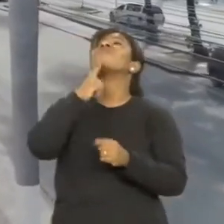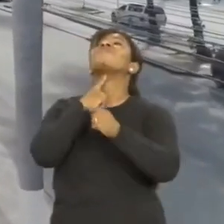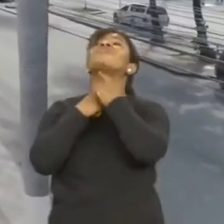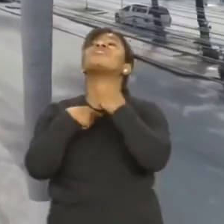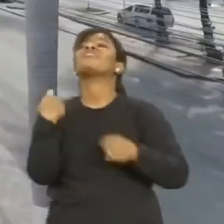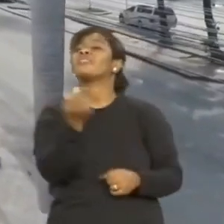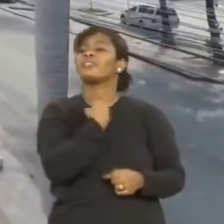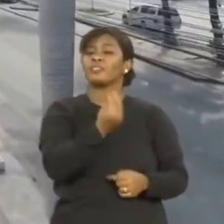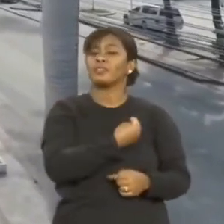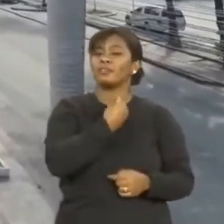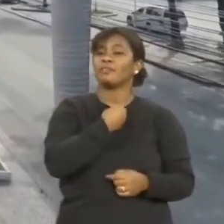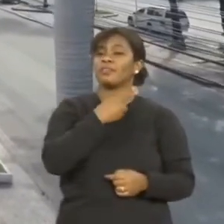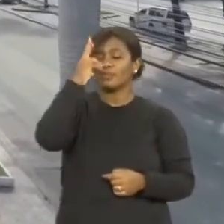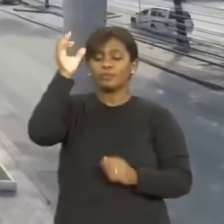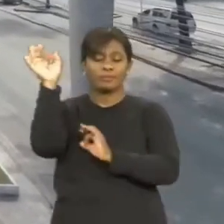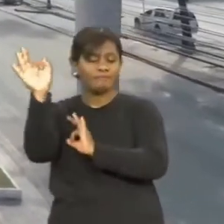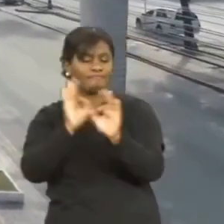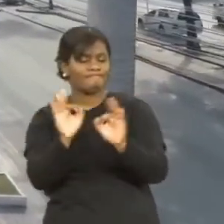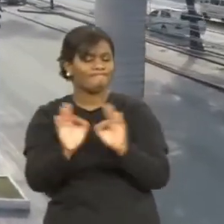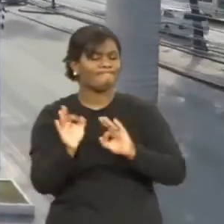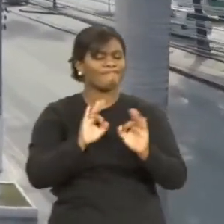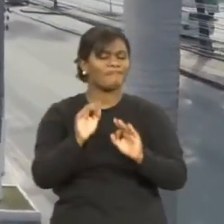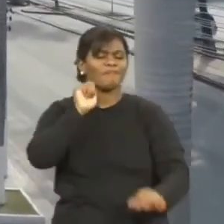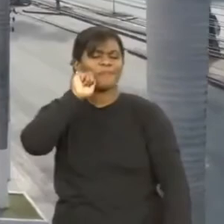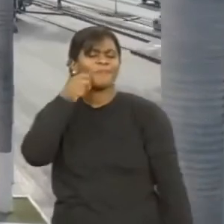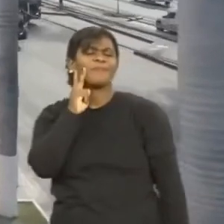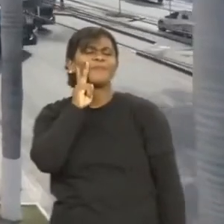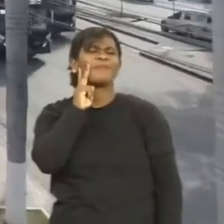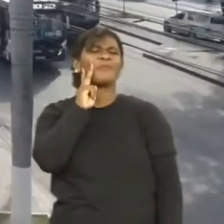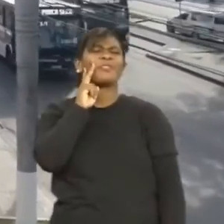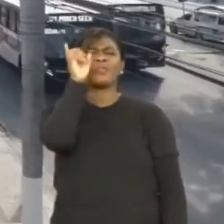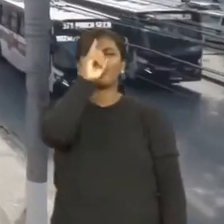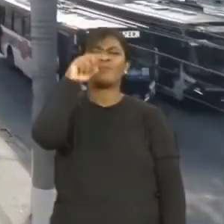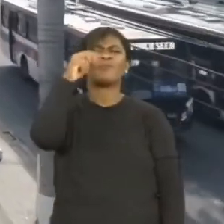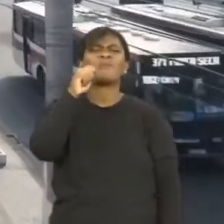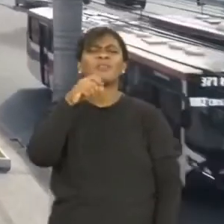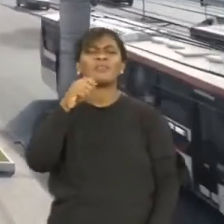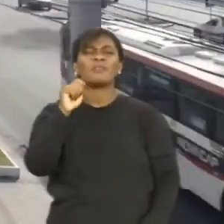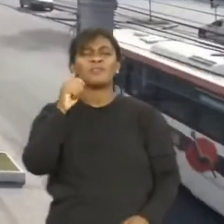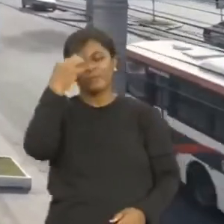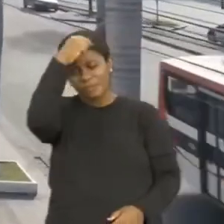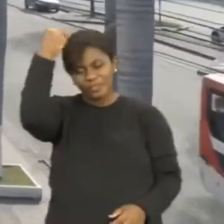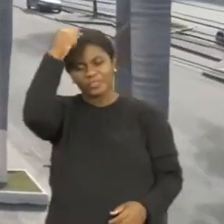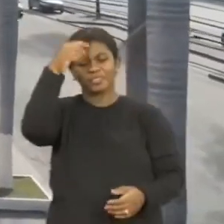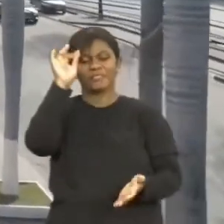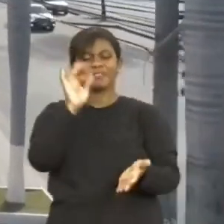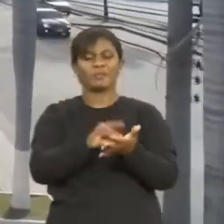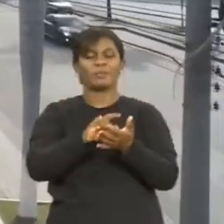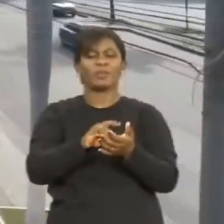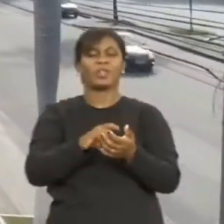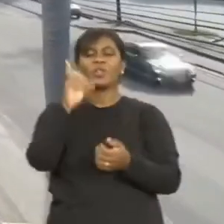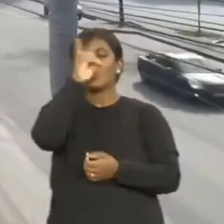nossa vida. Nos prepara para a Santa Ceia da Verdade, para o Domingo do Jaboque.